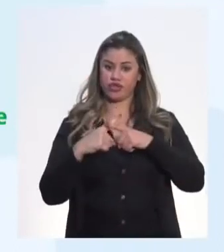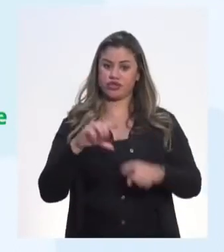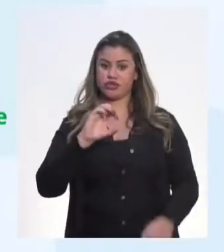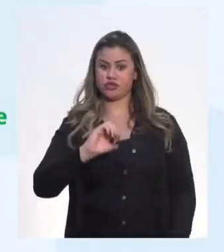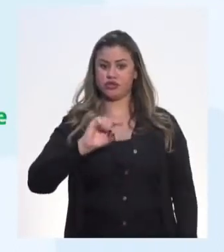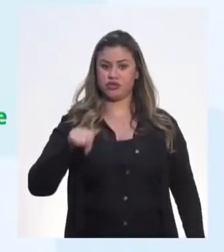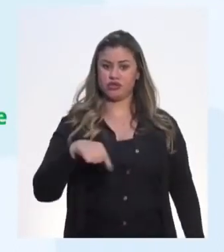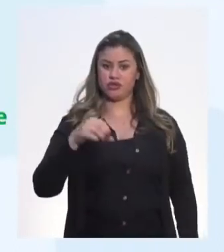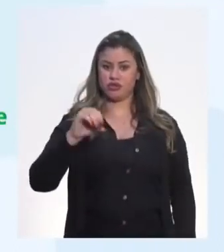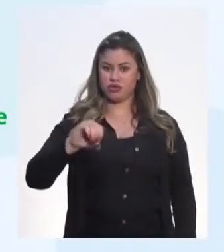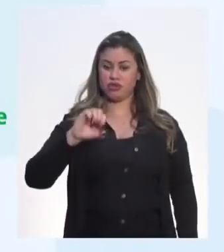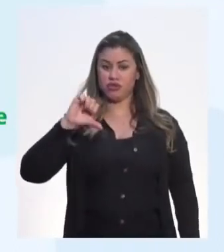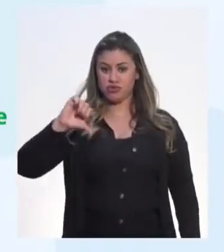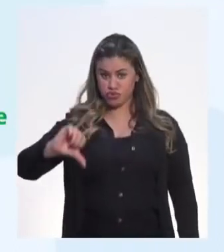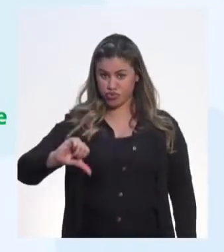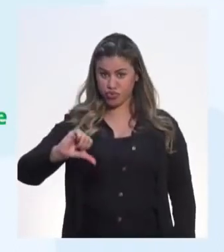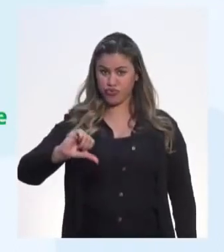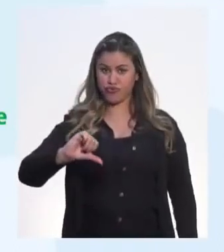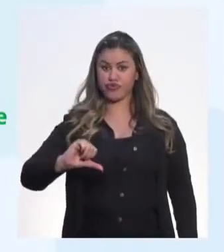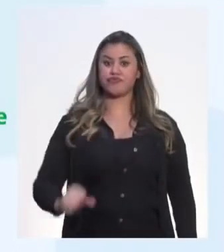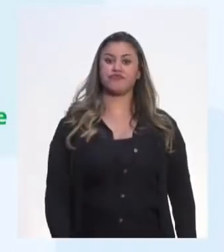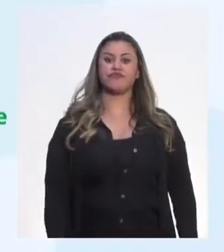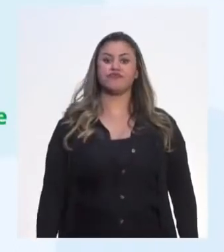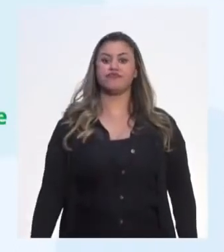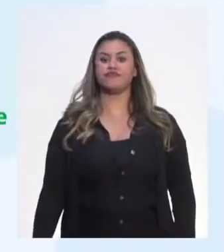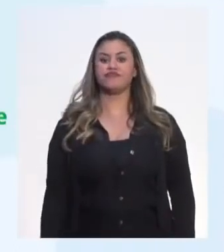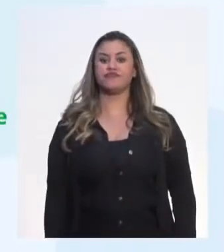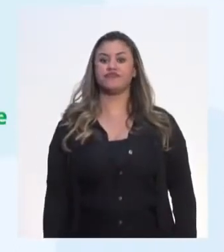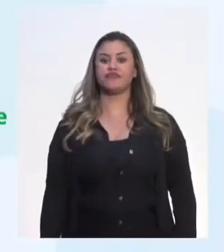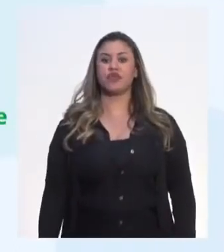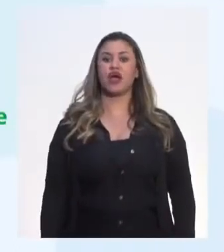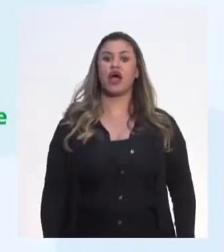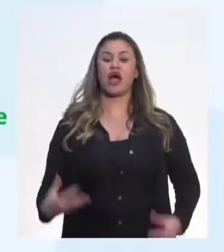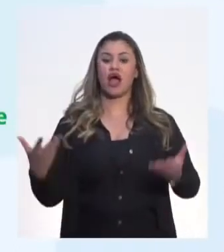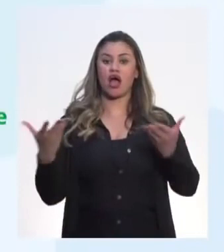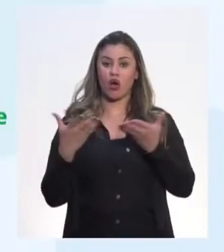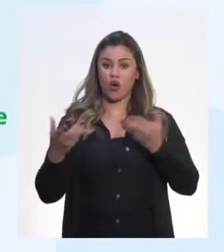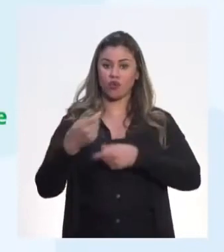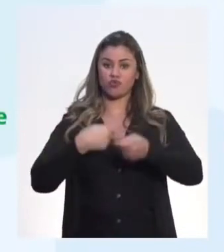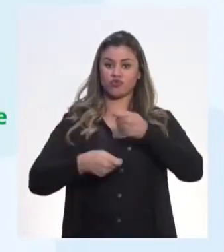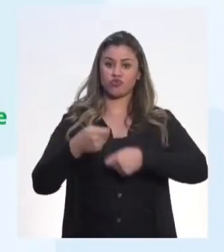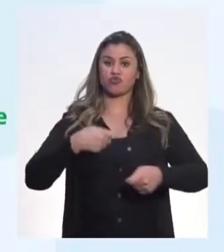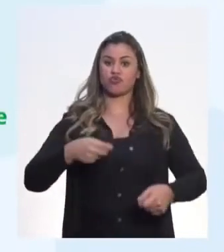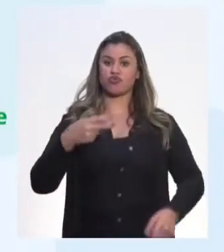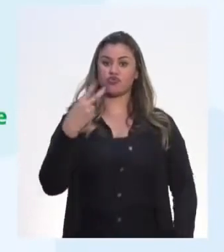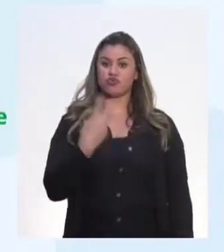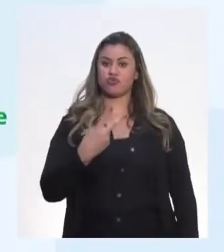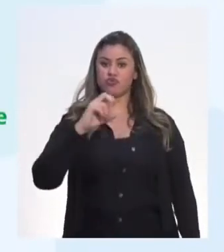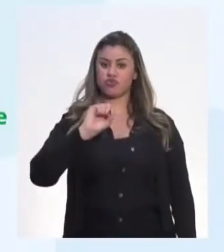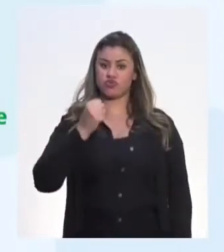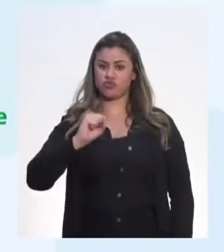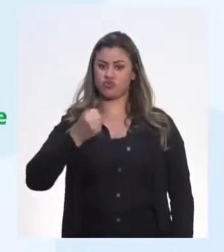esse percentual Opa agora ela passou a economizar